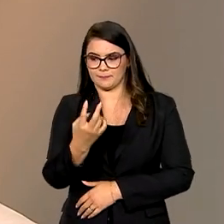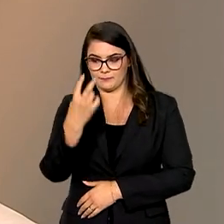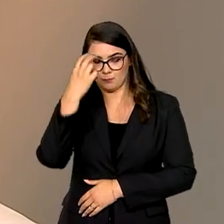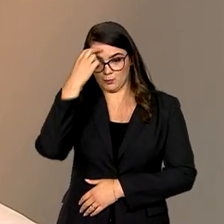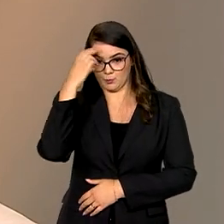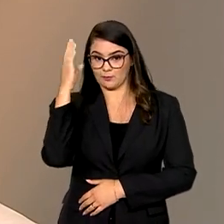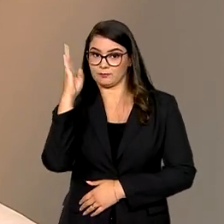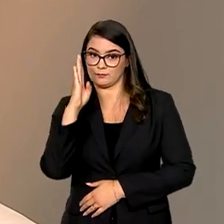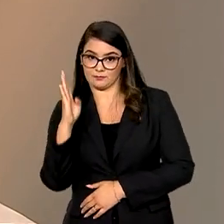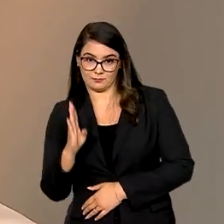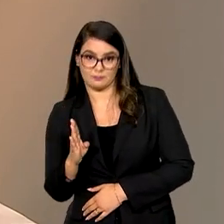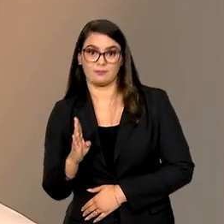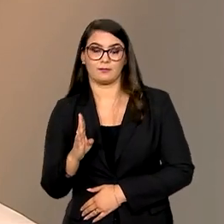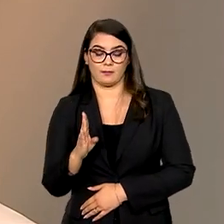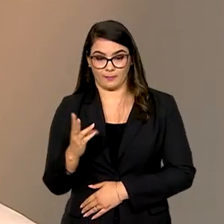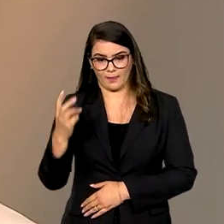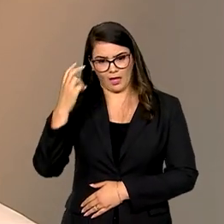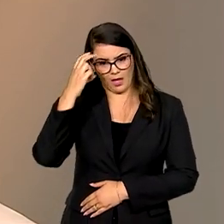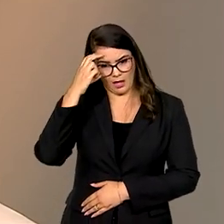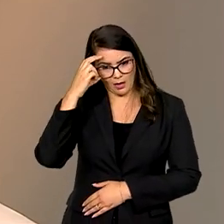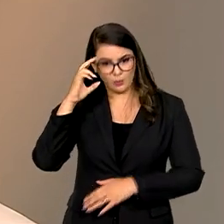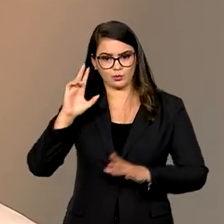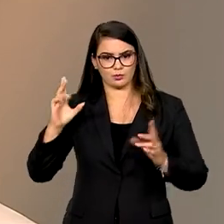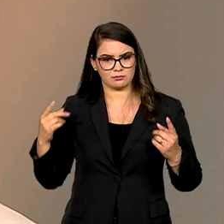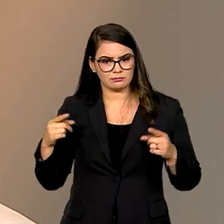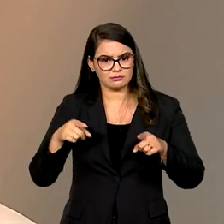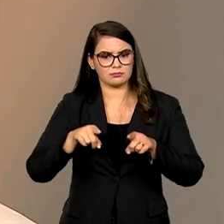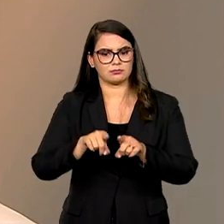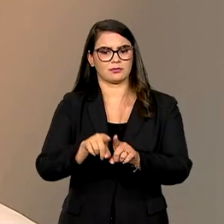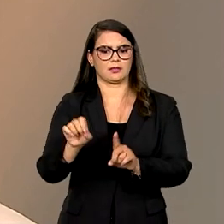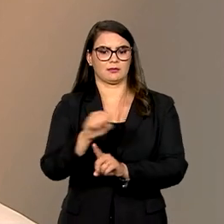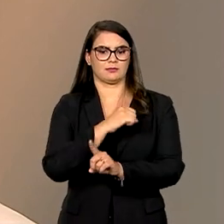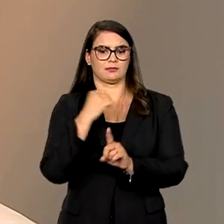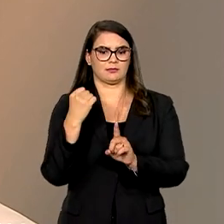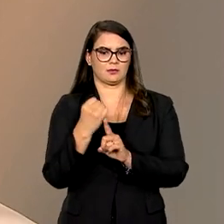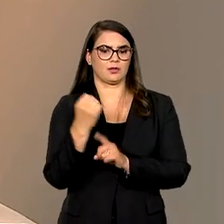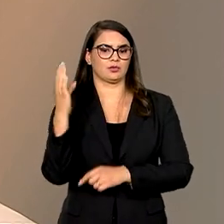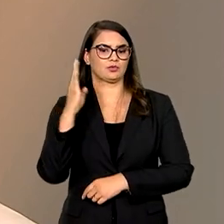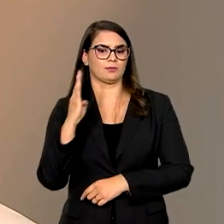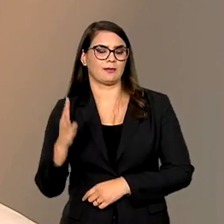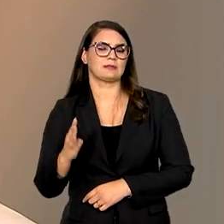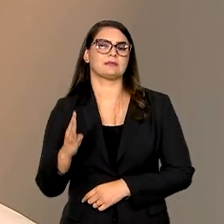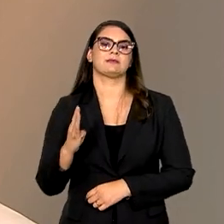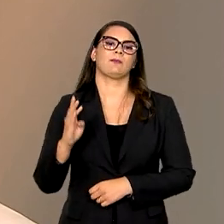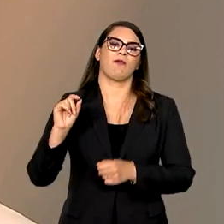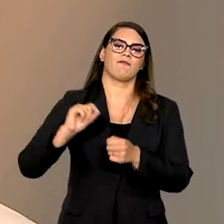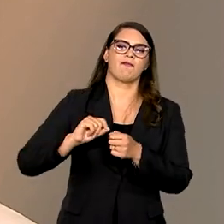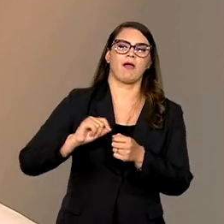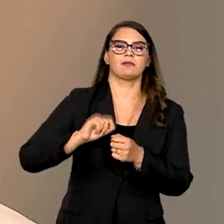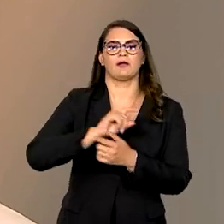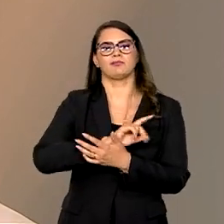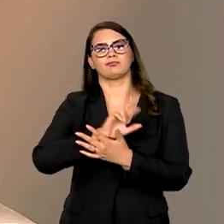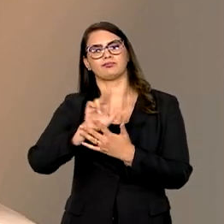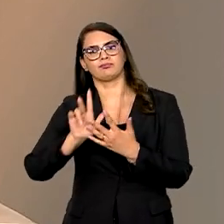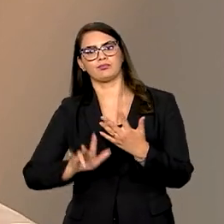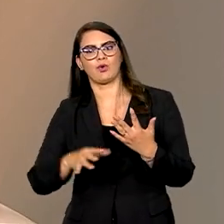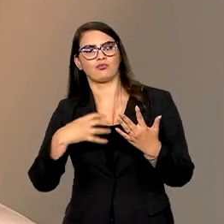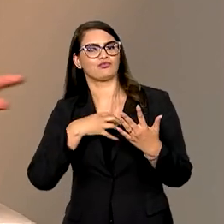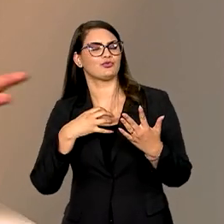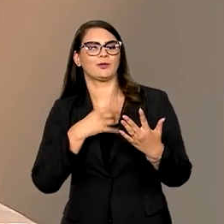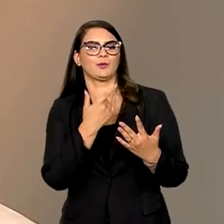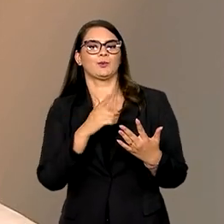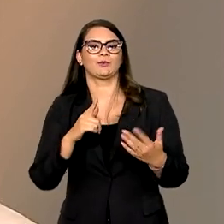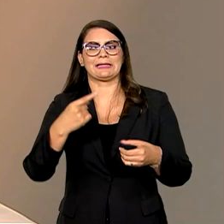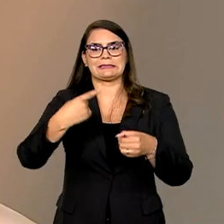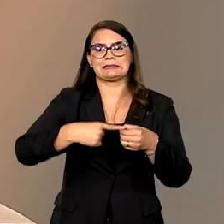brasileira. A cultura congrega a sociedade brasileira, né? Pelos seus fazeres, pelos seus modos. Não existe